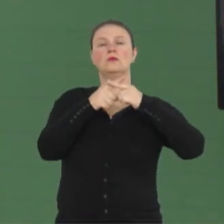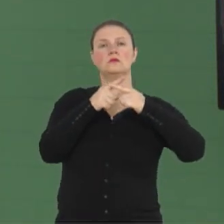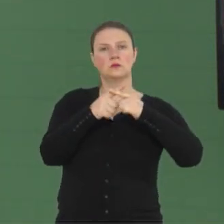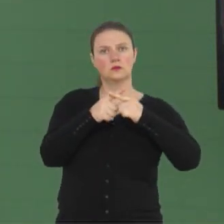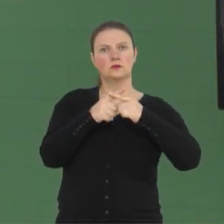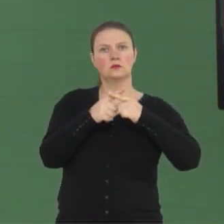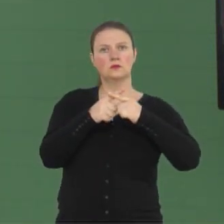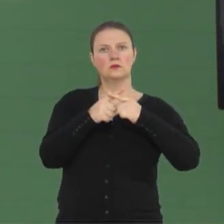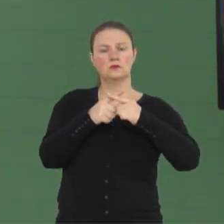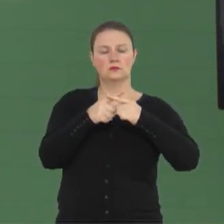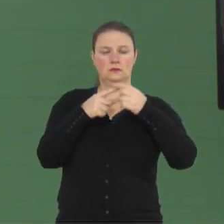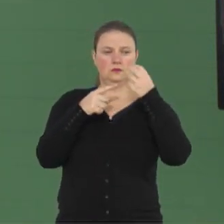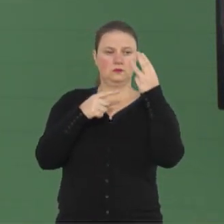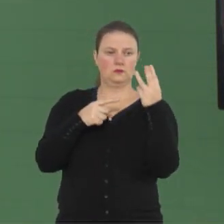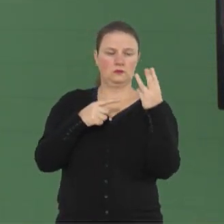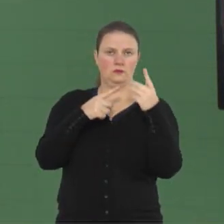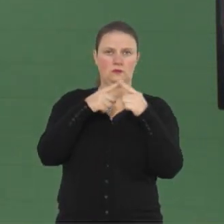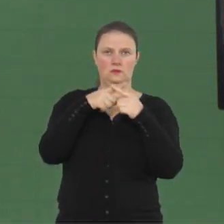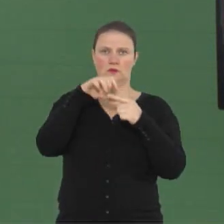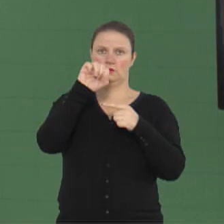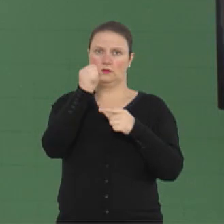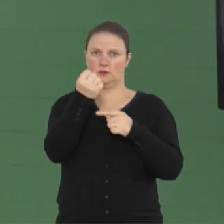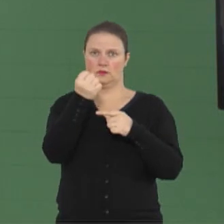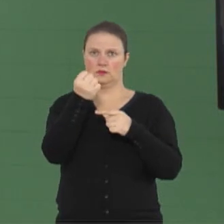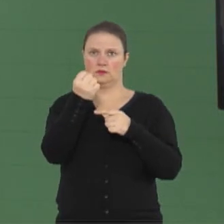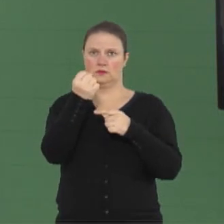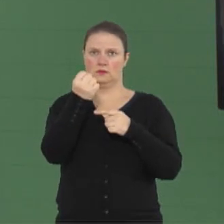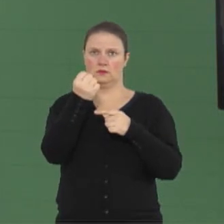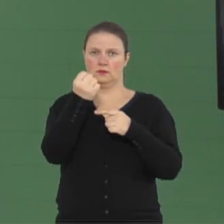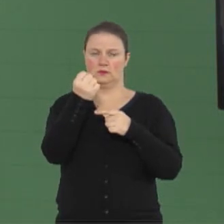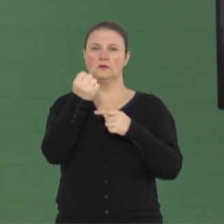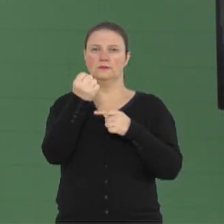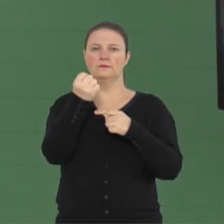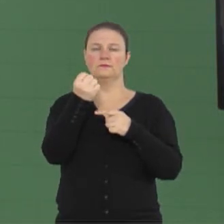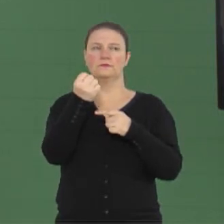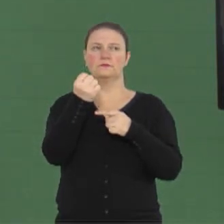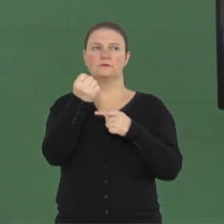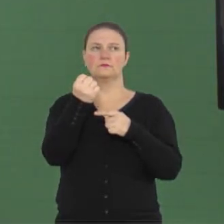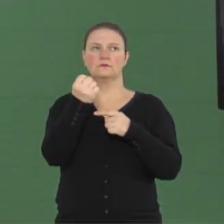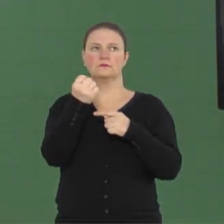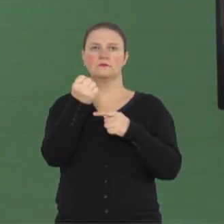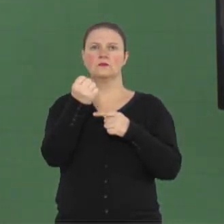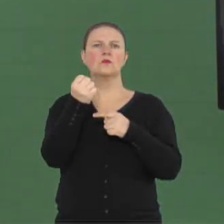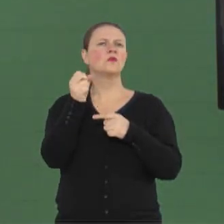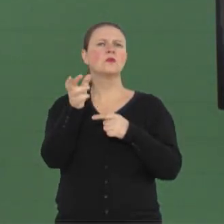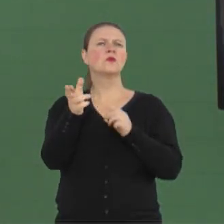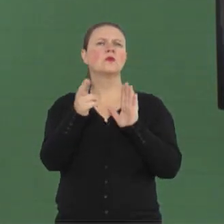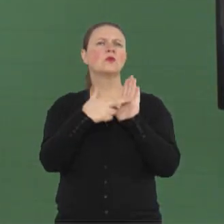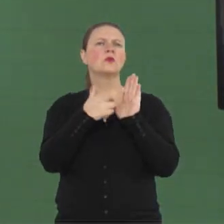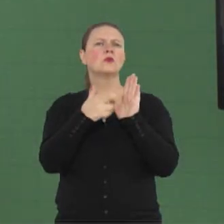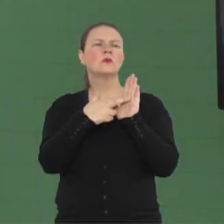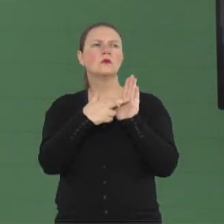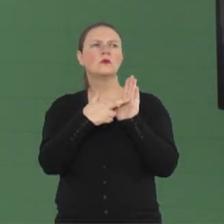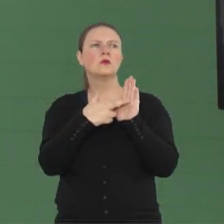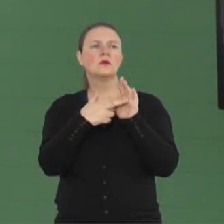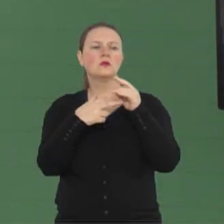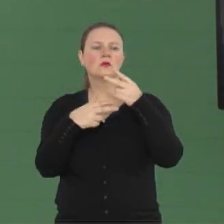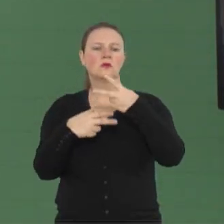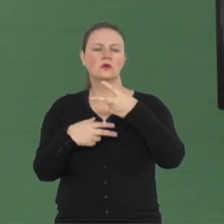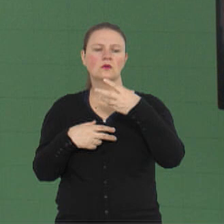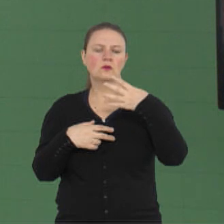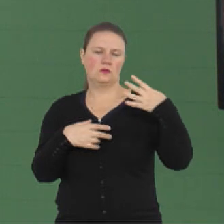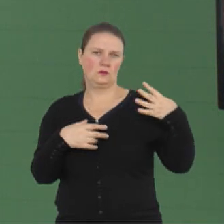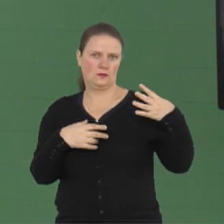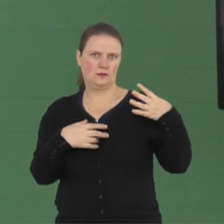multiplicação. 3 vezes 8 ou 8 vezes 3 é quanto mesmo?